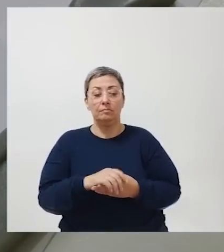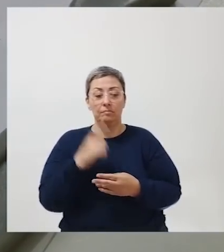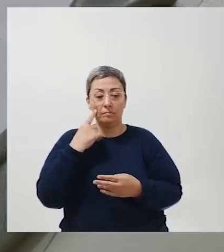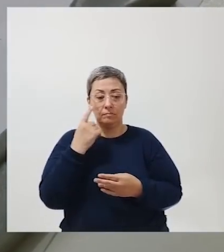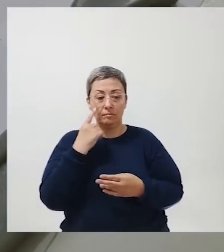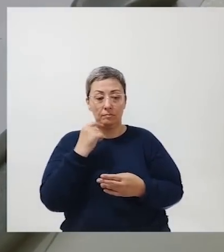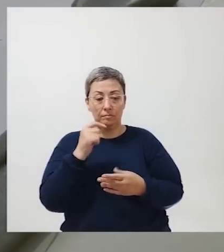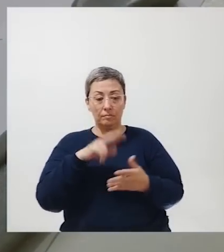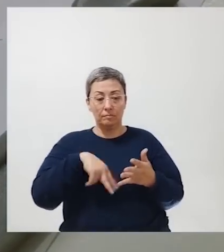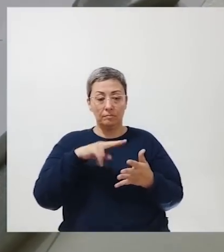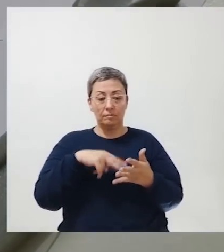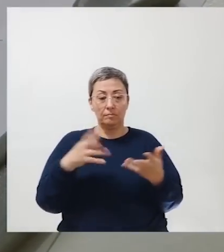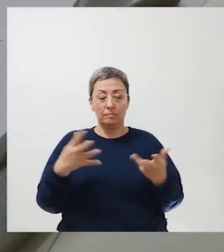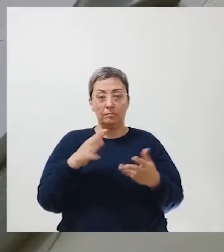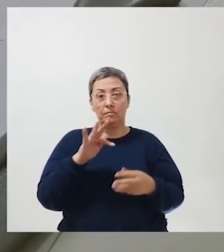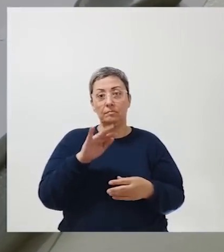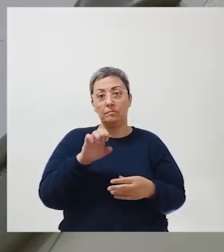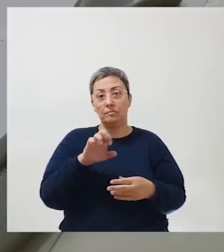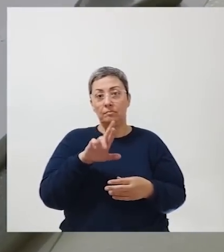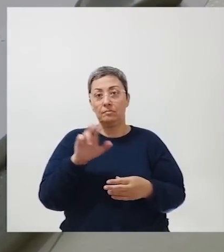Deixa eu ver. Lê pra mim.